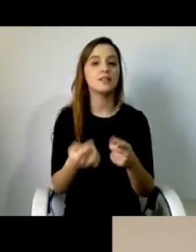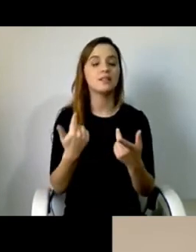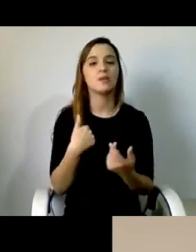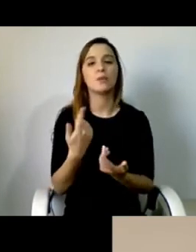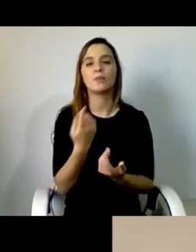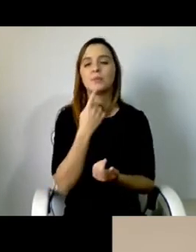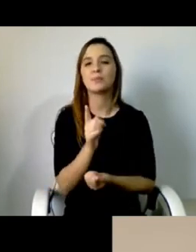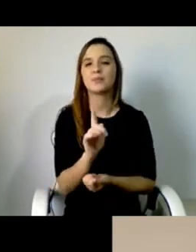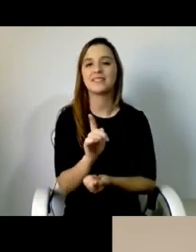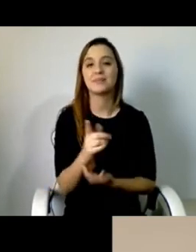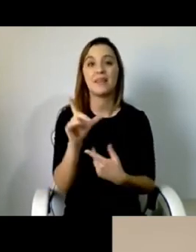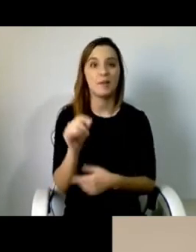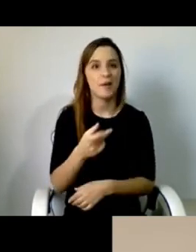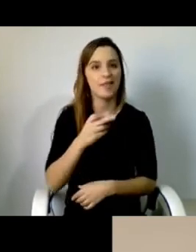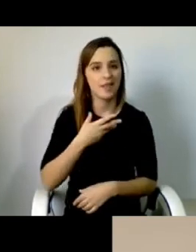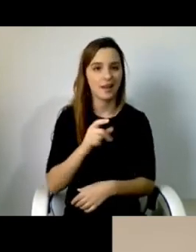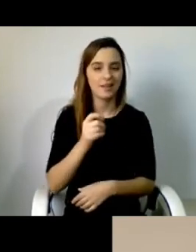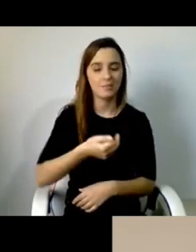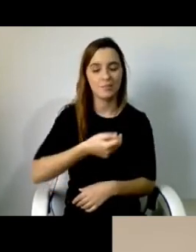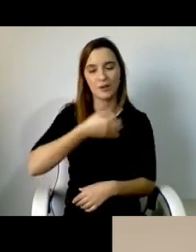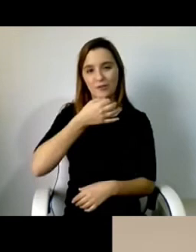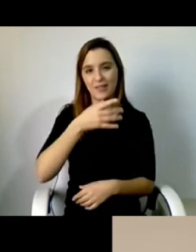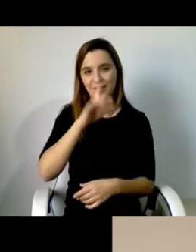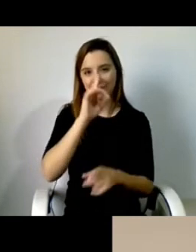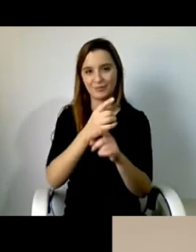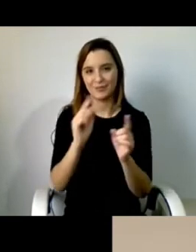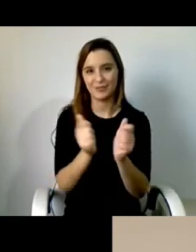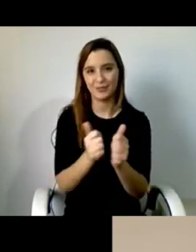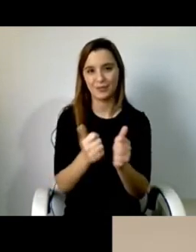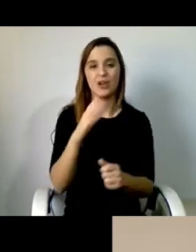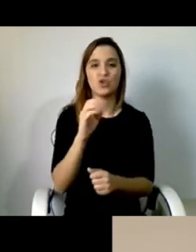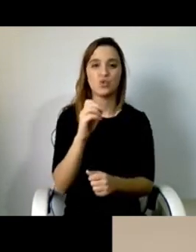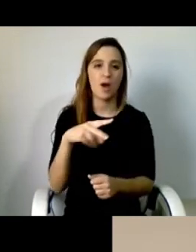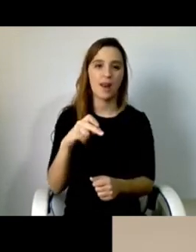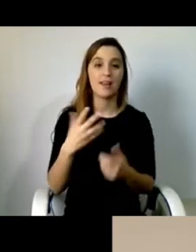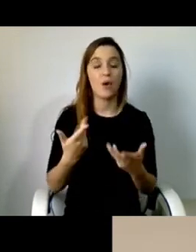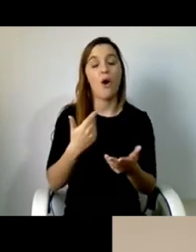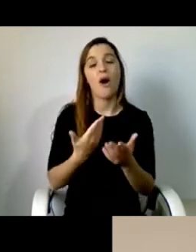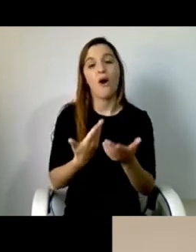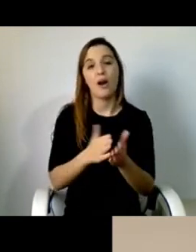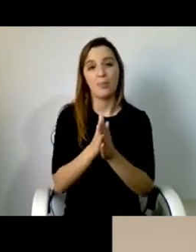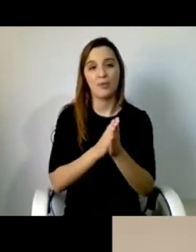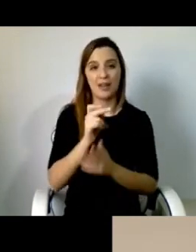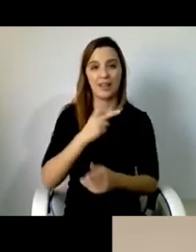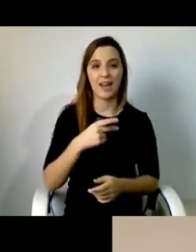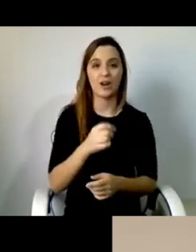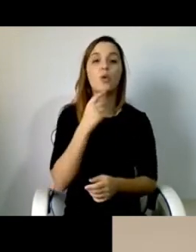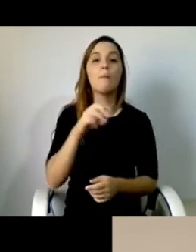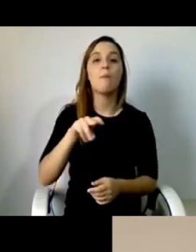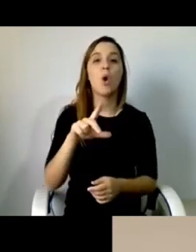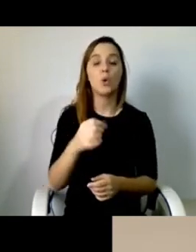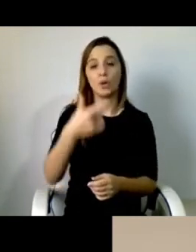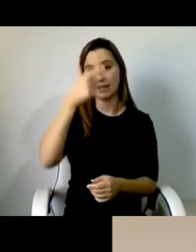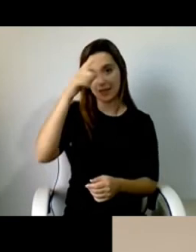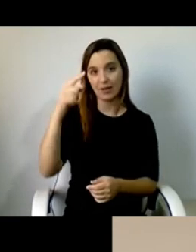entendi que ele ia falar junto com a Joana e, portanto, passo agora a apresentá-lo. Portanto, Adriano Moura é licenciado